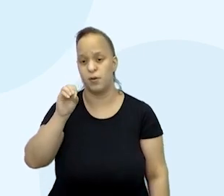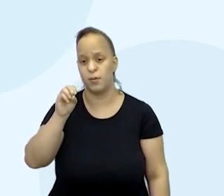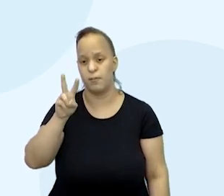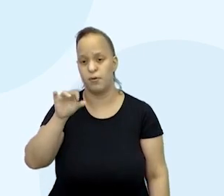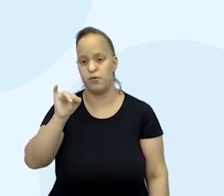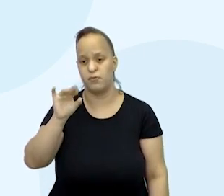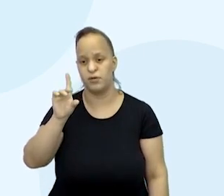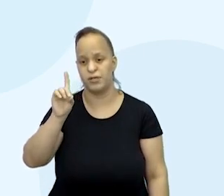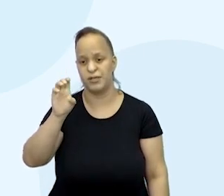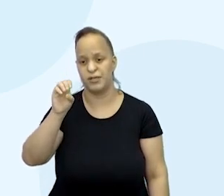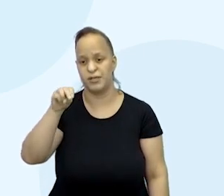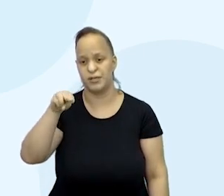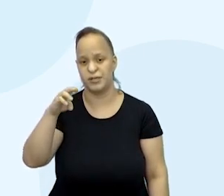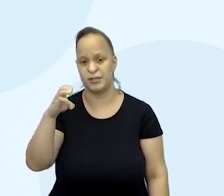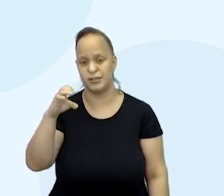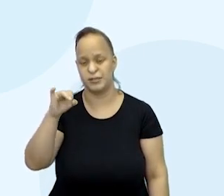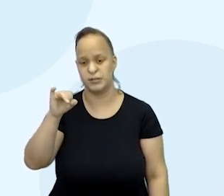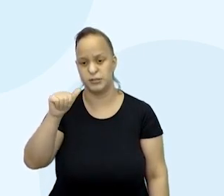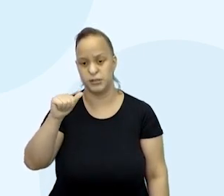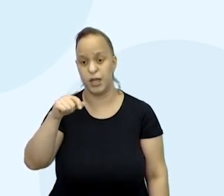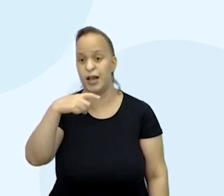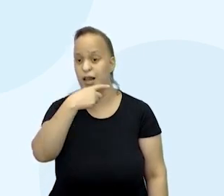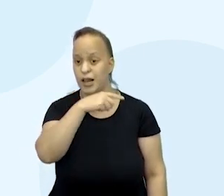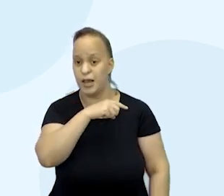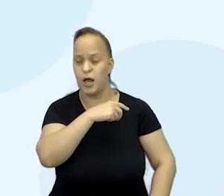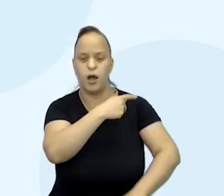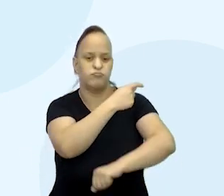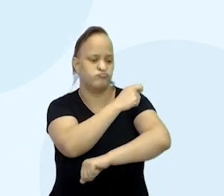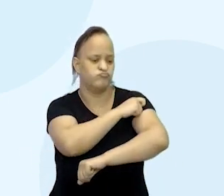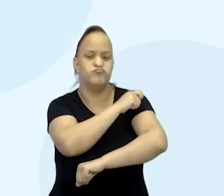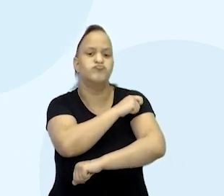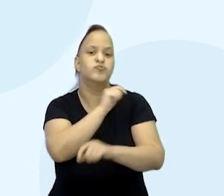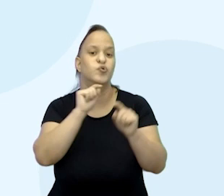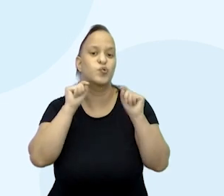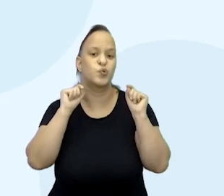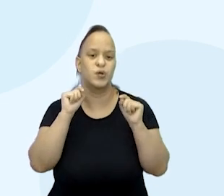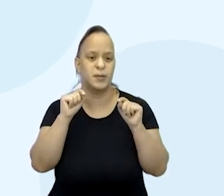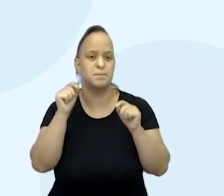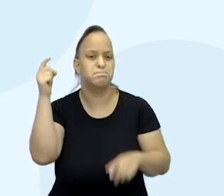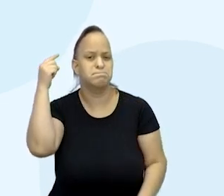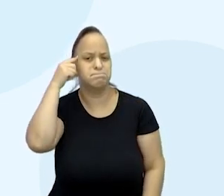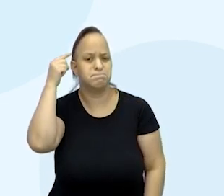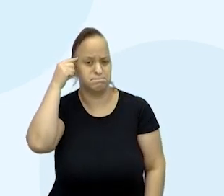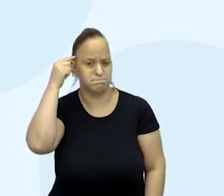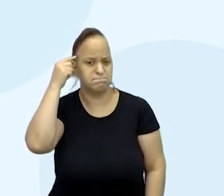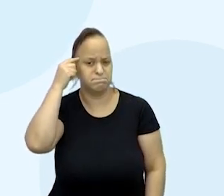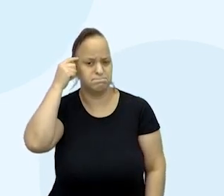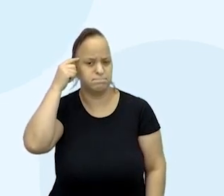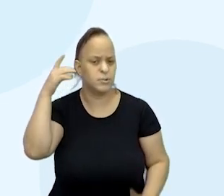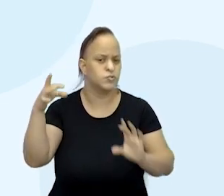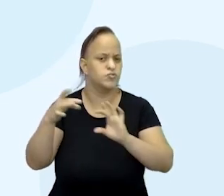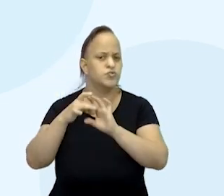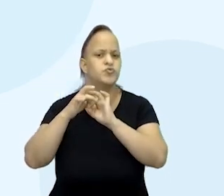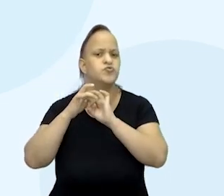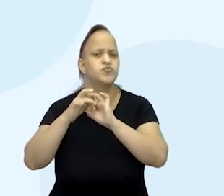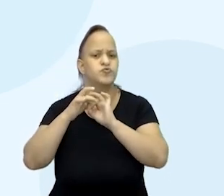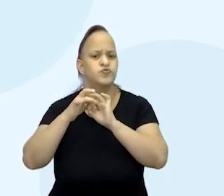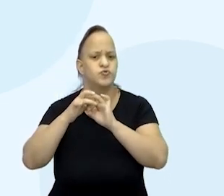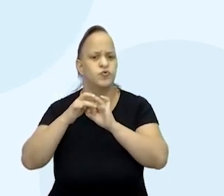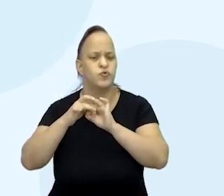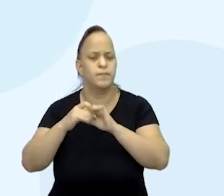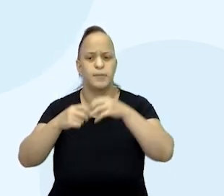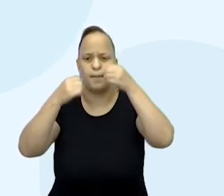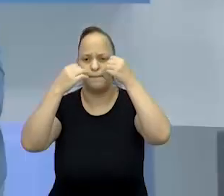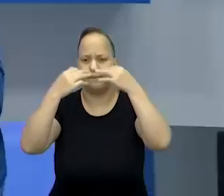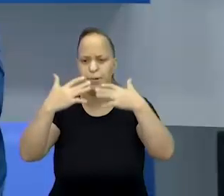o crescimento do Morro da Providência no Rio de Janeiro, tá? Façam essa relação aí e debatam em sala de